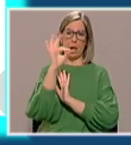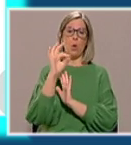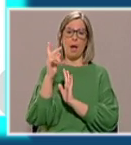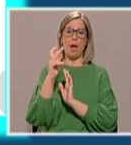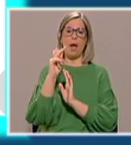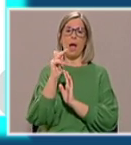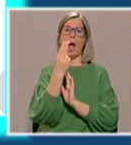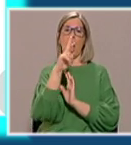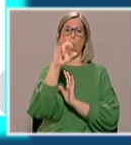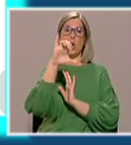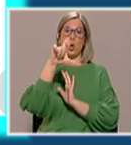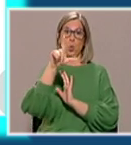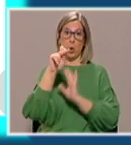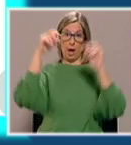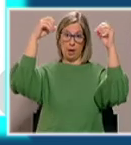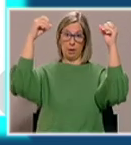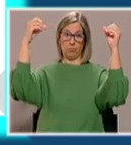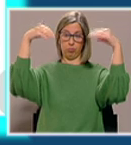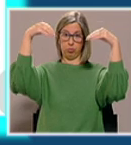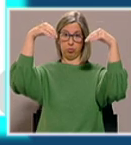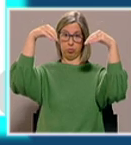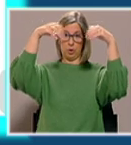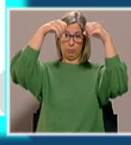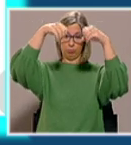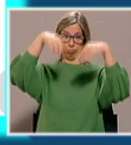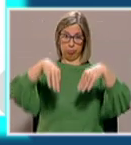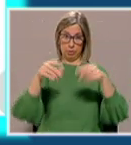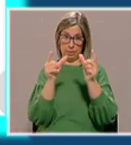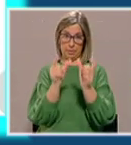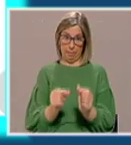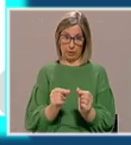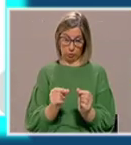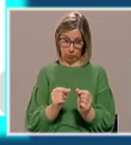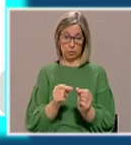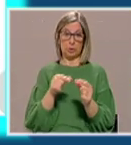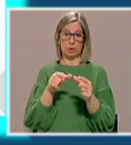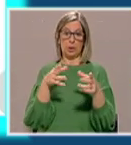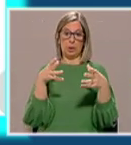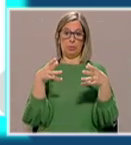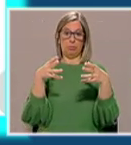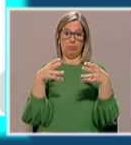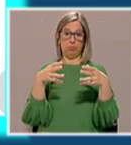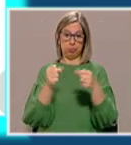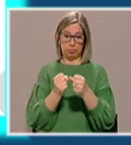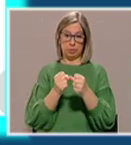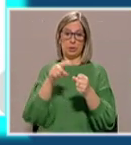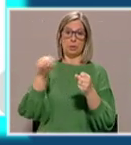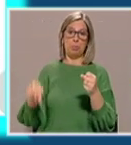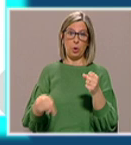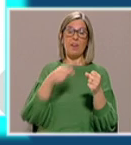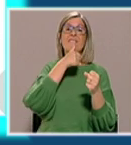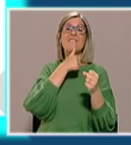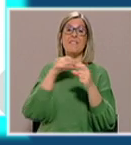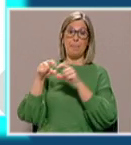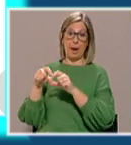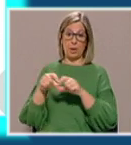passar das aurículas para os ventrículos. Depois temos a contração dos ventrículos ali com naquela etiquetazinha a vermelho, tem ali